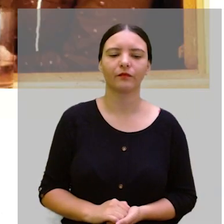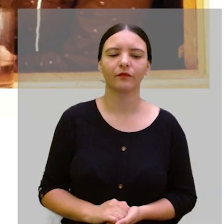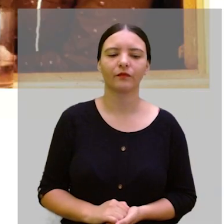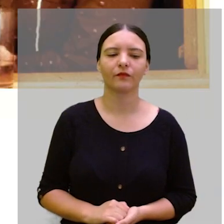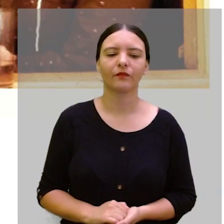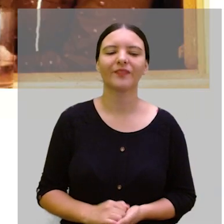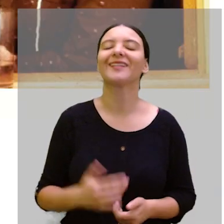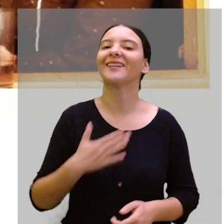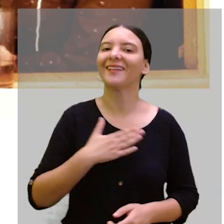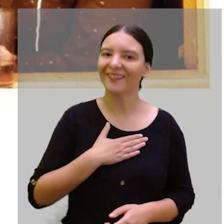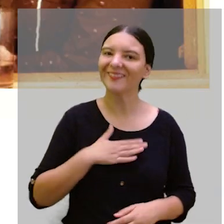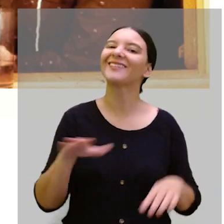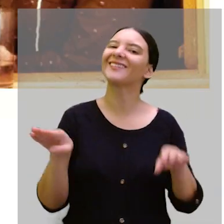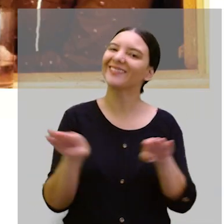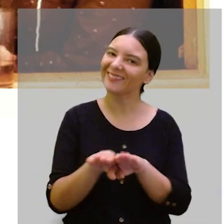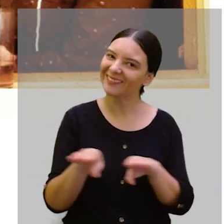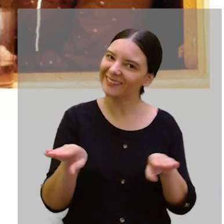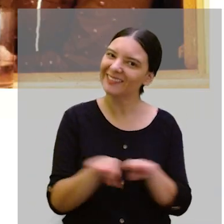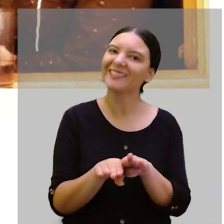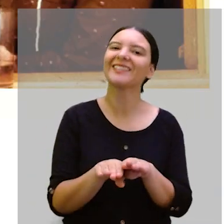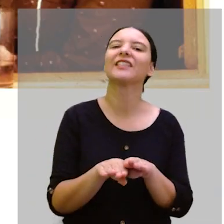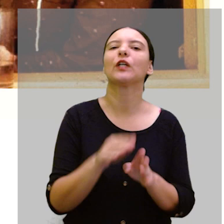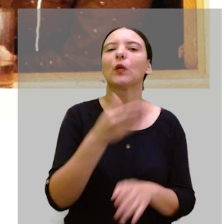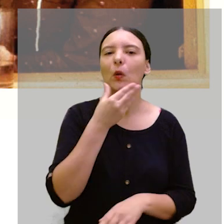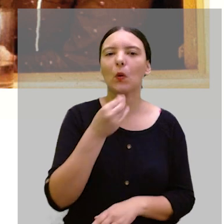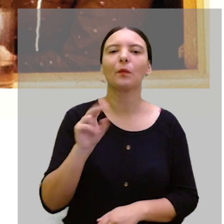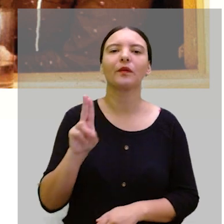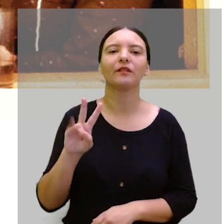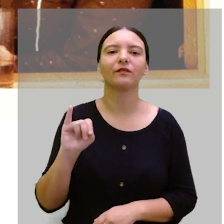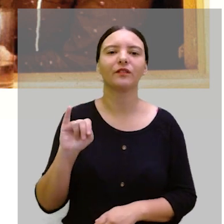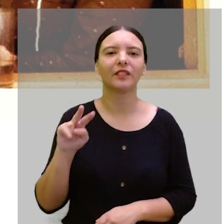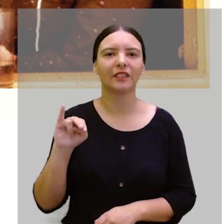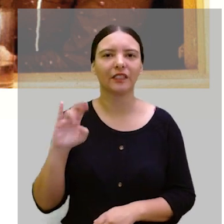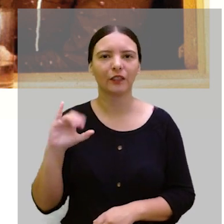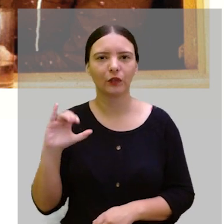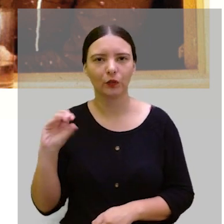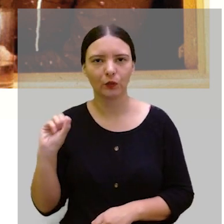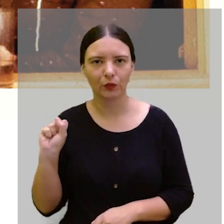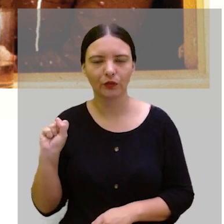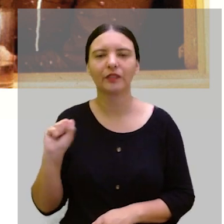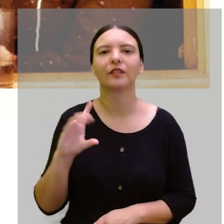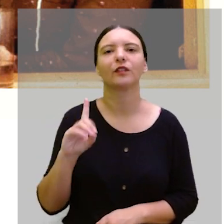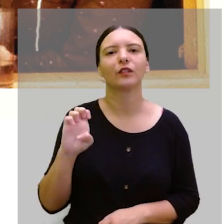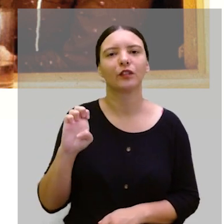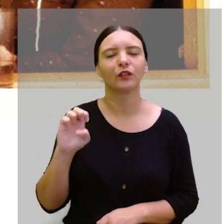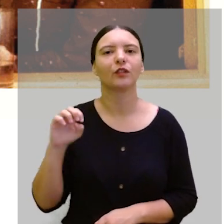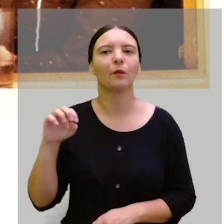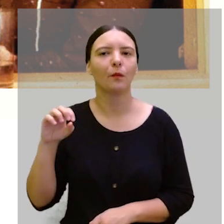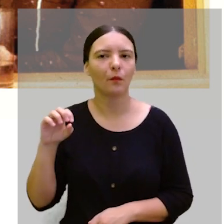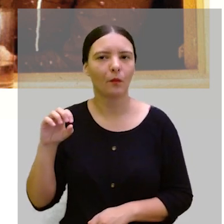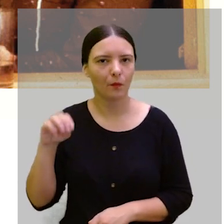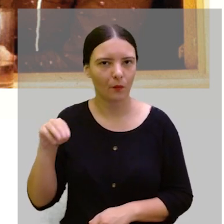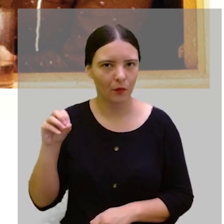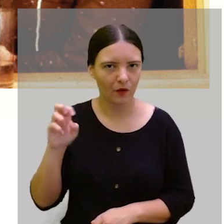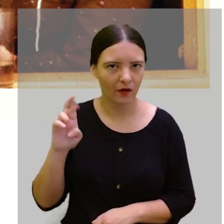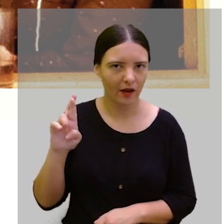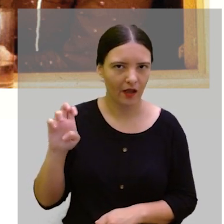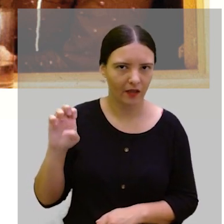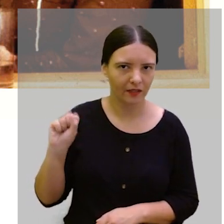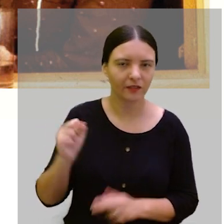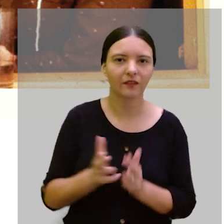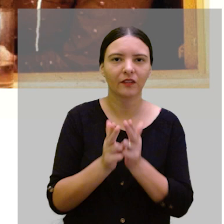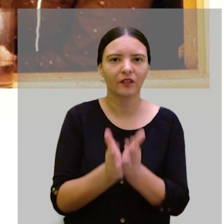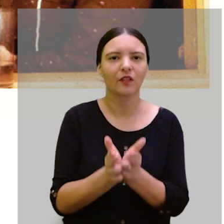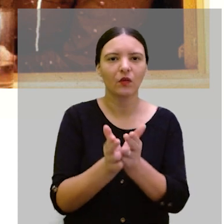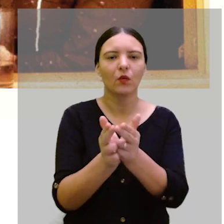Eu também conhecia o Vinícius de Moraes, da Arca de Noé, que era um projeto de música infantil, mas ele compôs